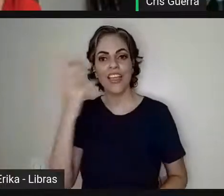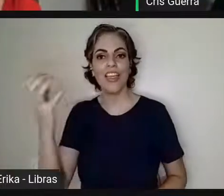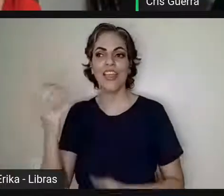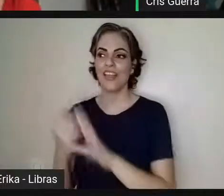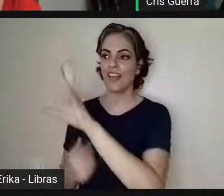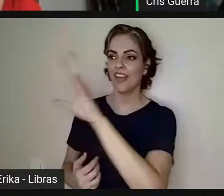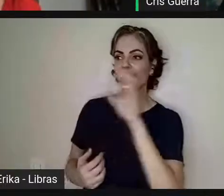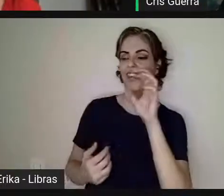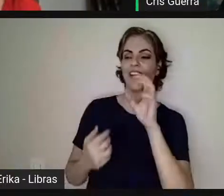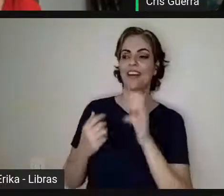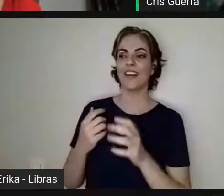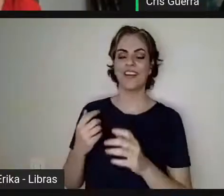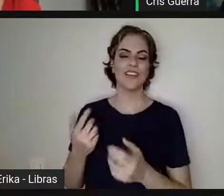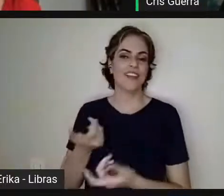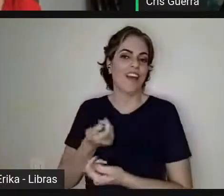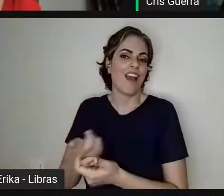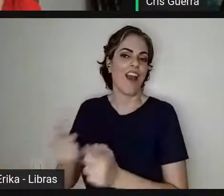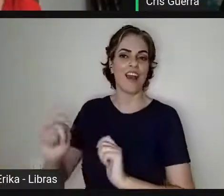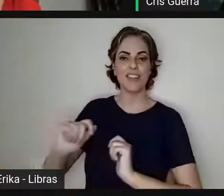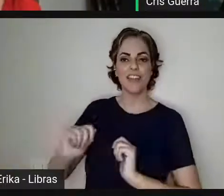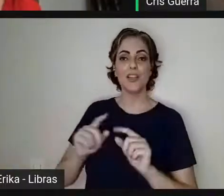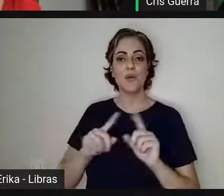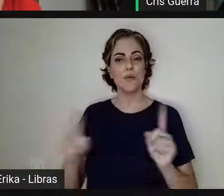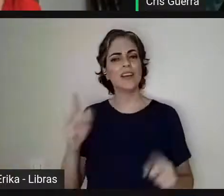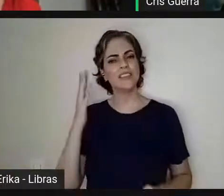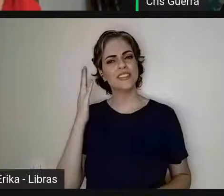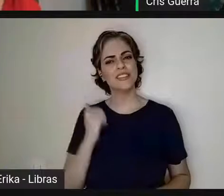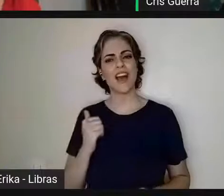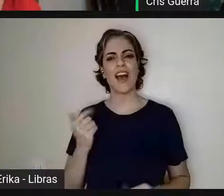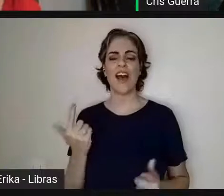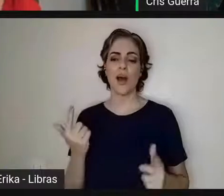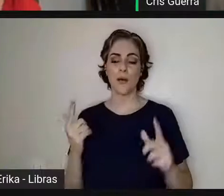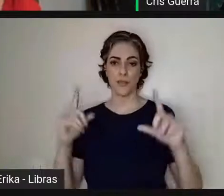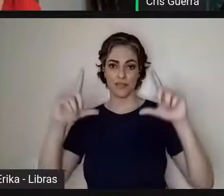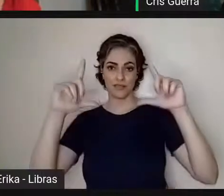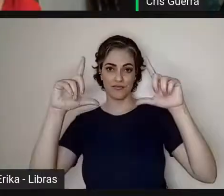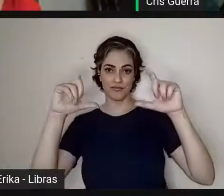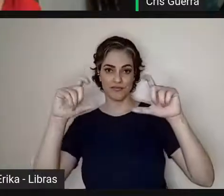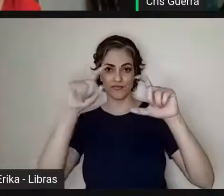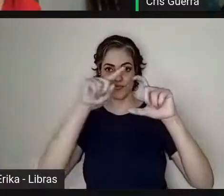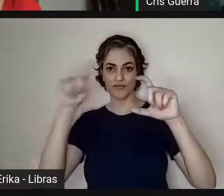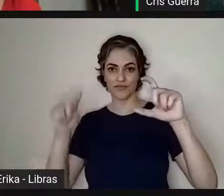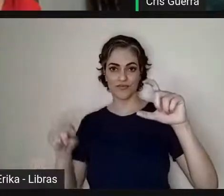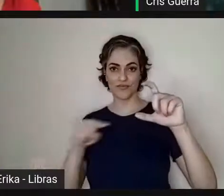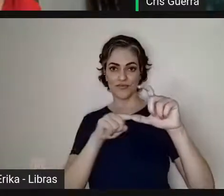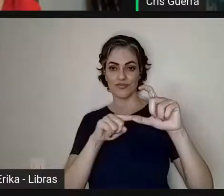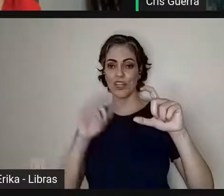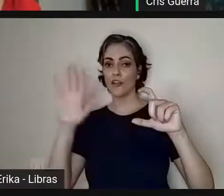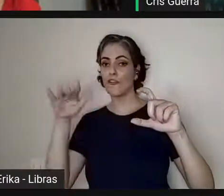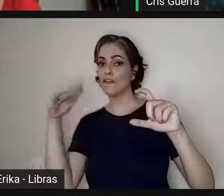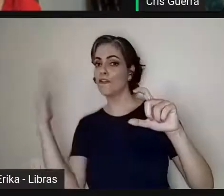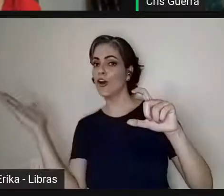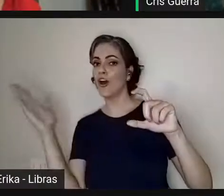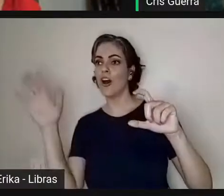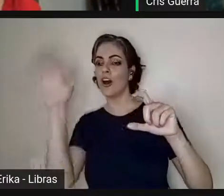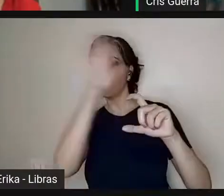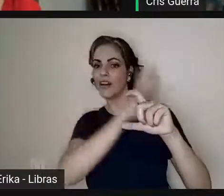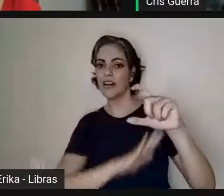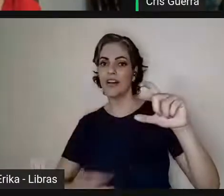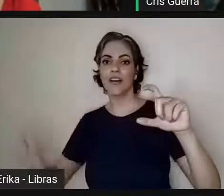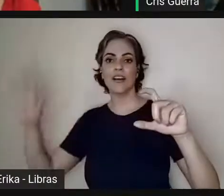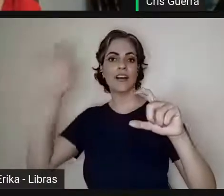muito importante a gente imaginar que ele tem um enquadramento, que em volta daquele enquadramento, o que não está aparecendo na câmera é o mau humor